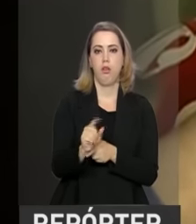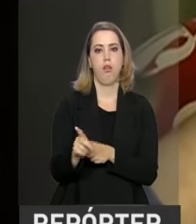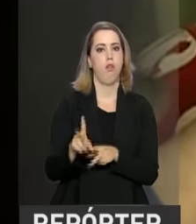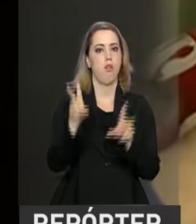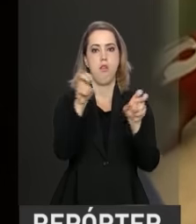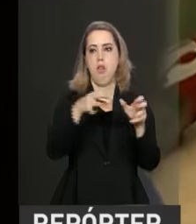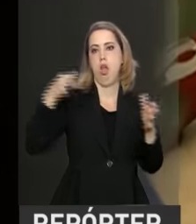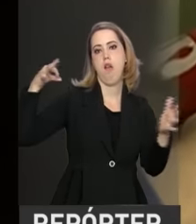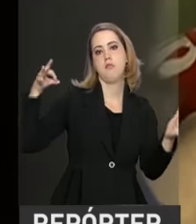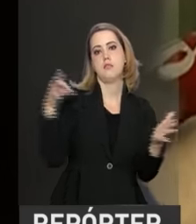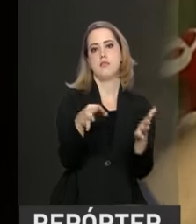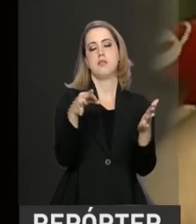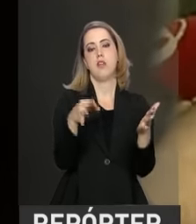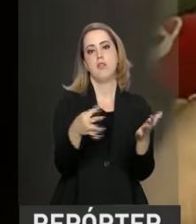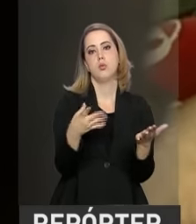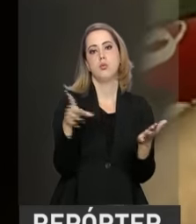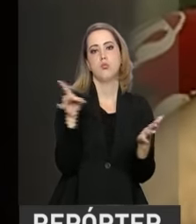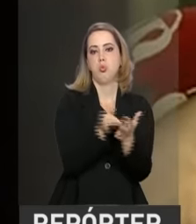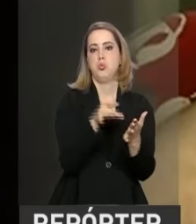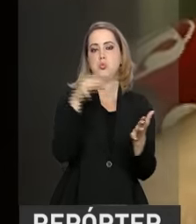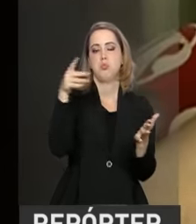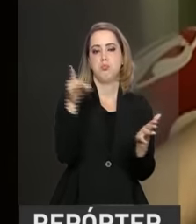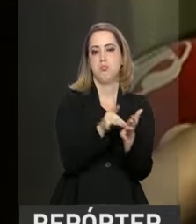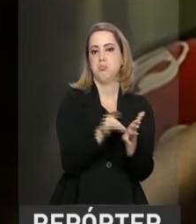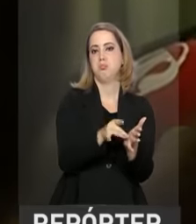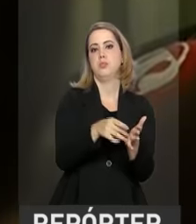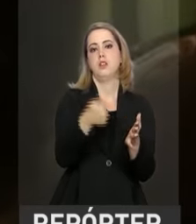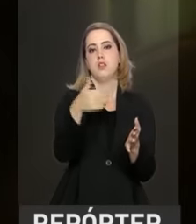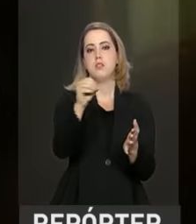perfeita, não existe nada que